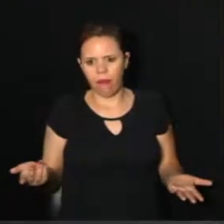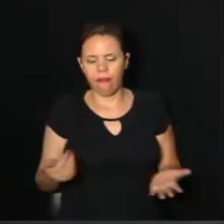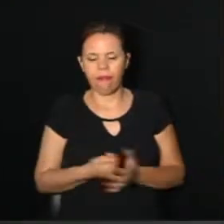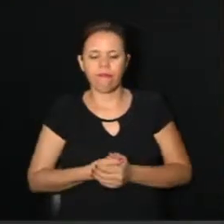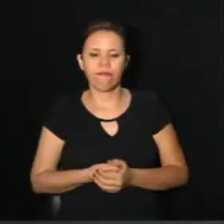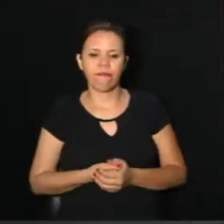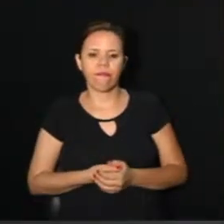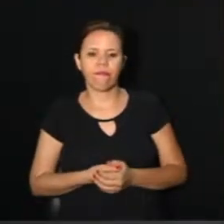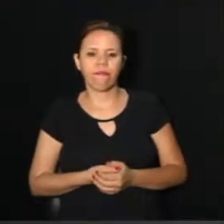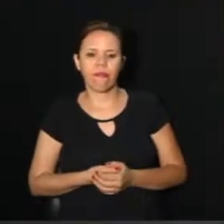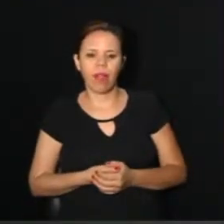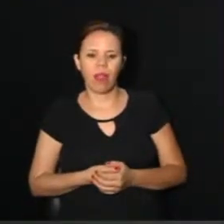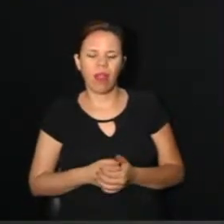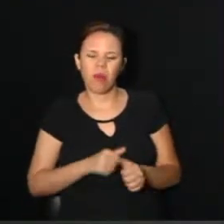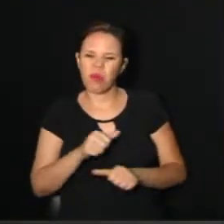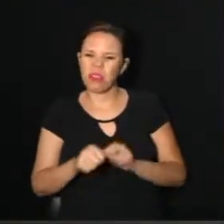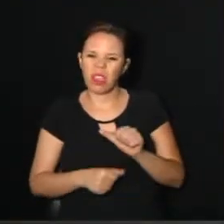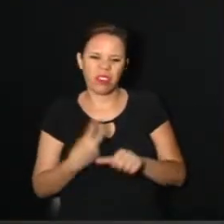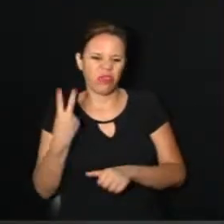Então, é uma inversão.